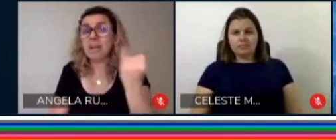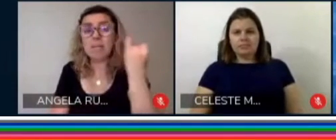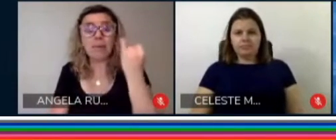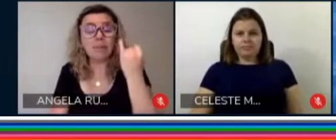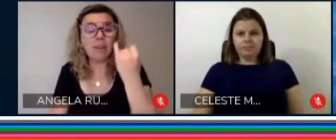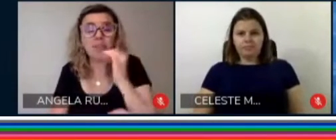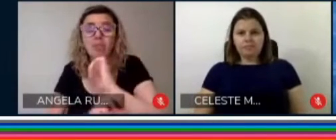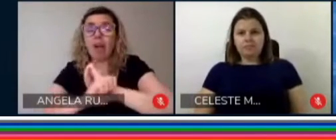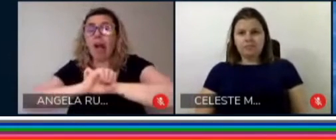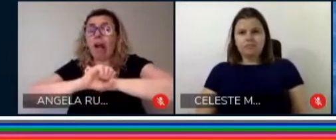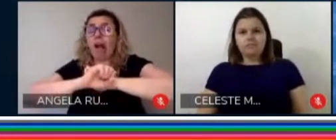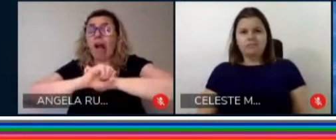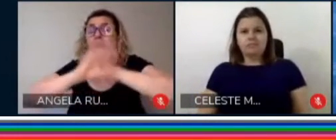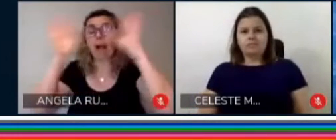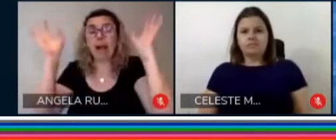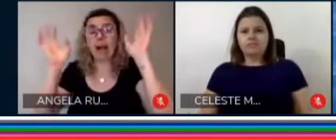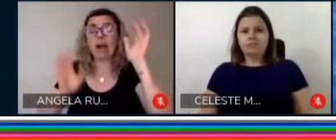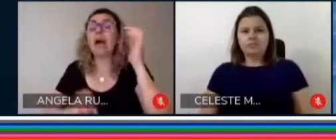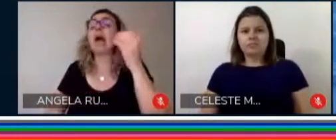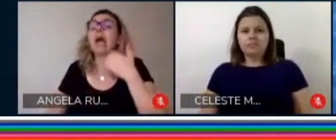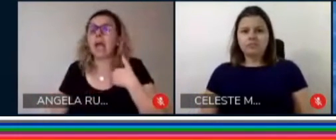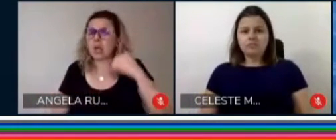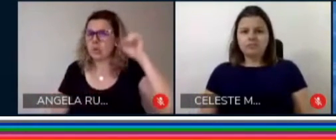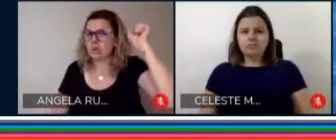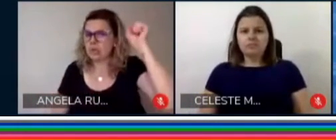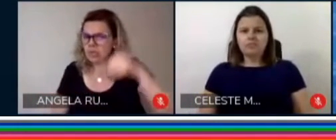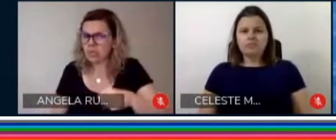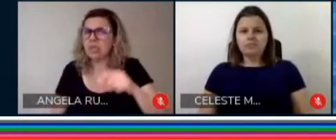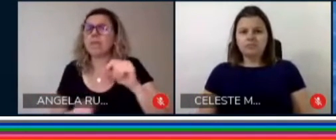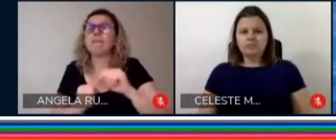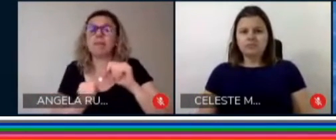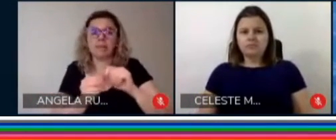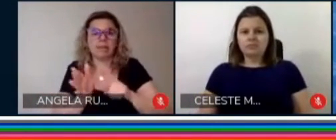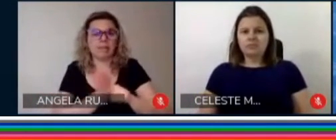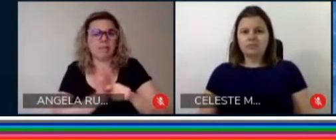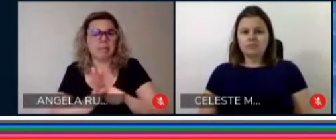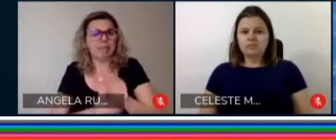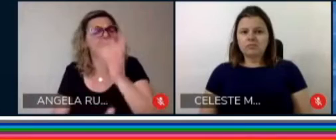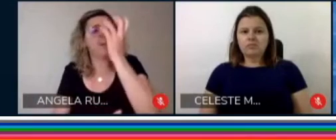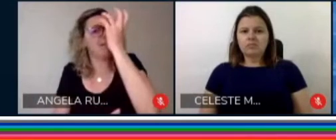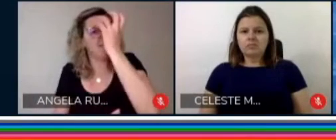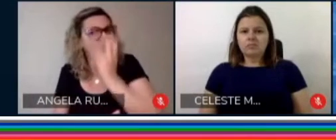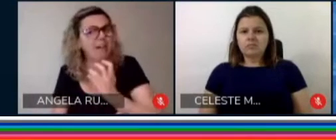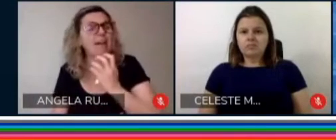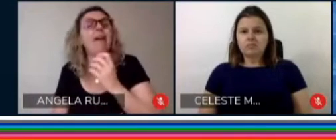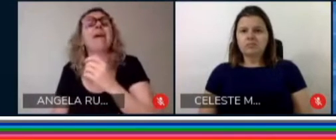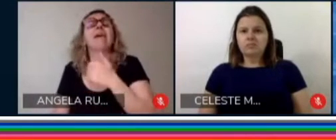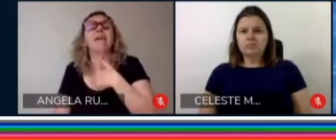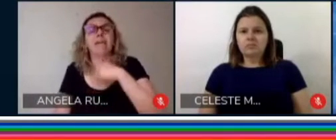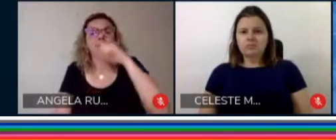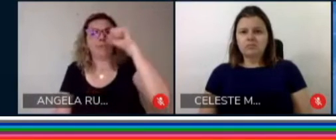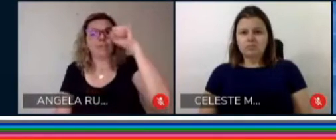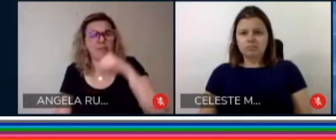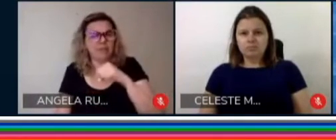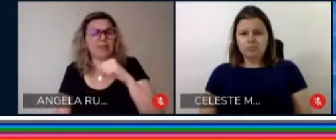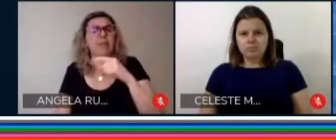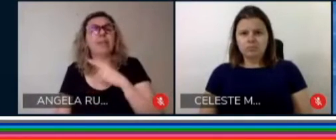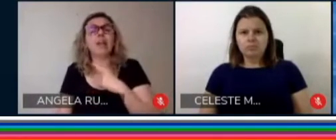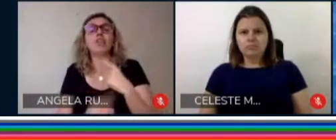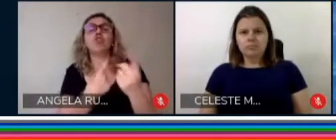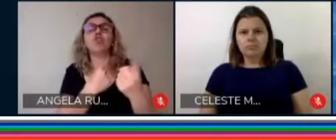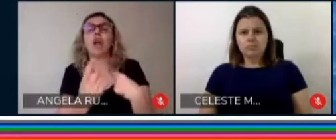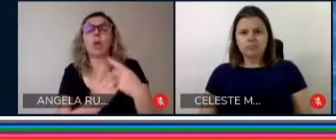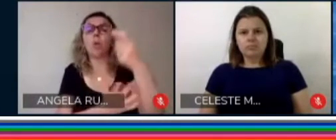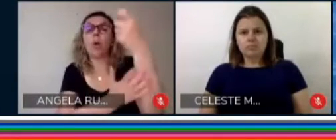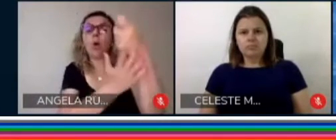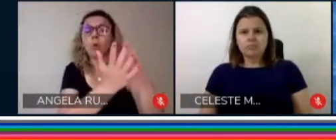claro para o meu leitor que eu estou sim fazendo uma pesquisa séria, que eu estou sim conversando com autores da minha área e que aquele meu